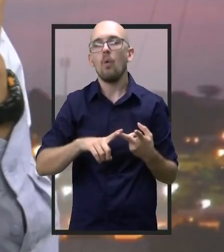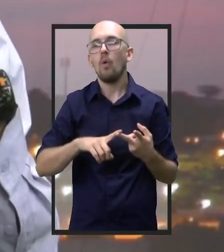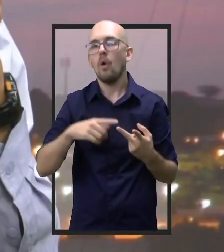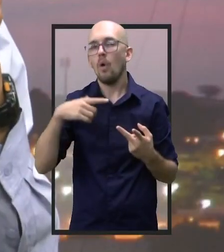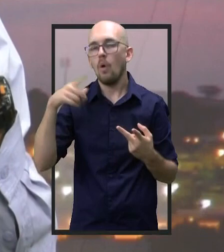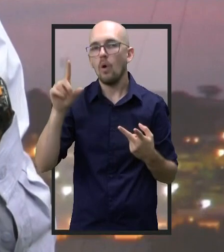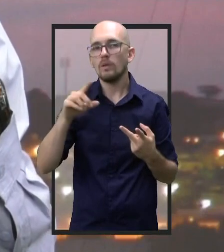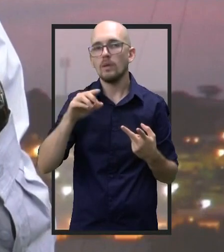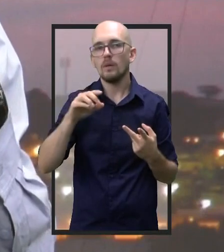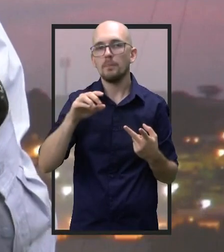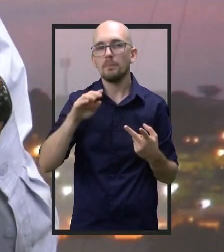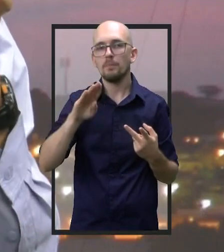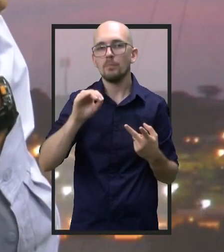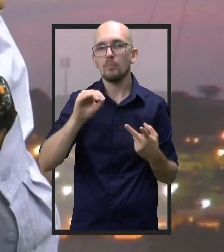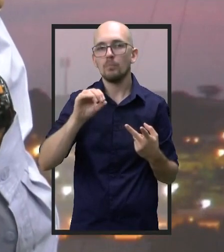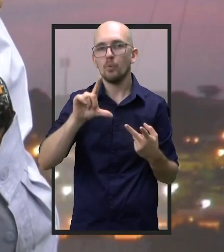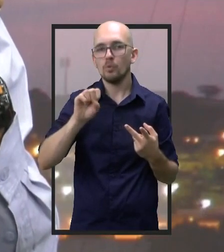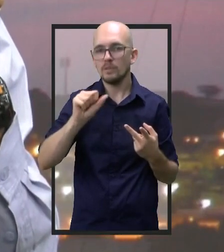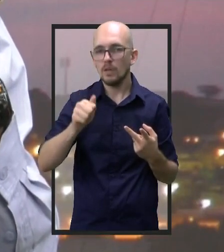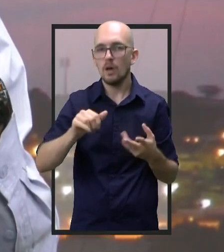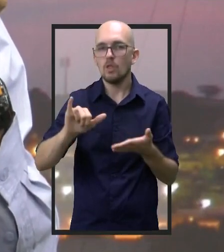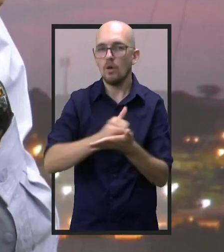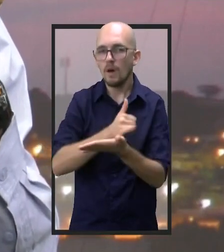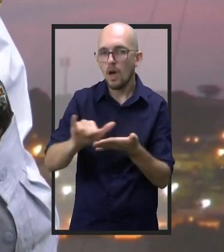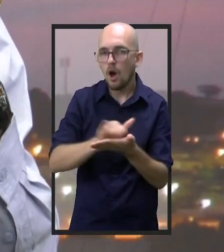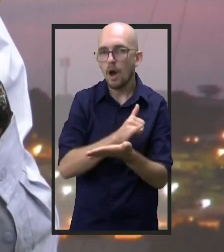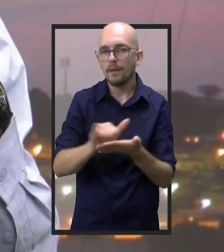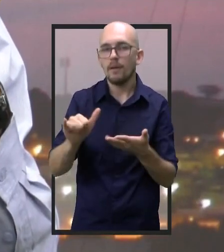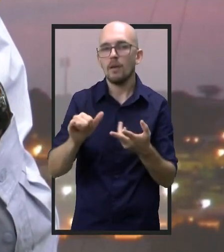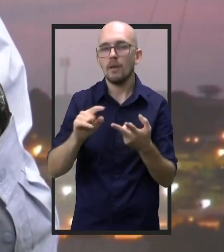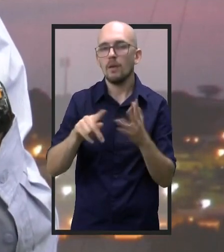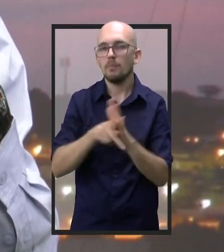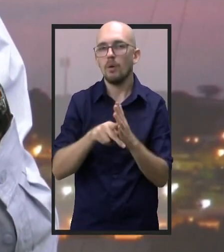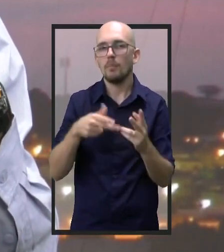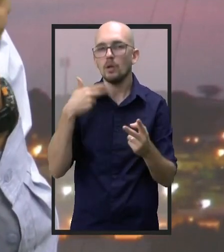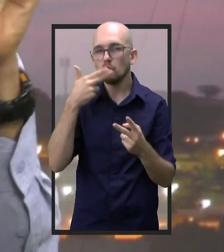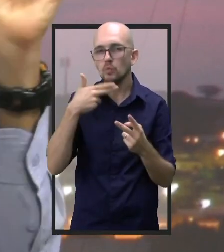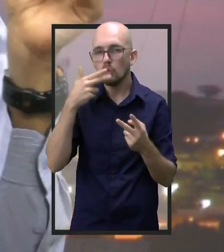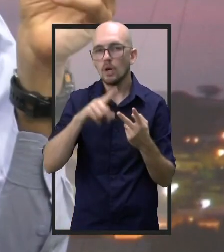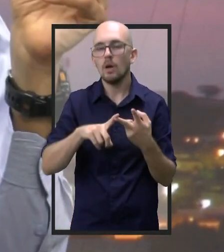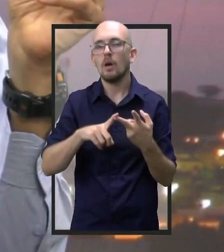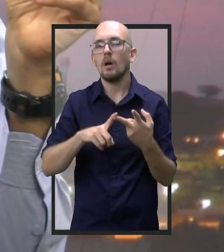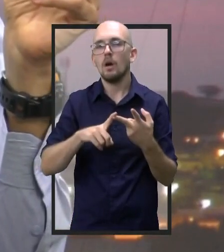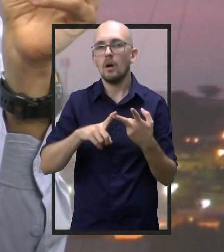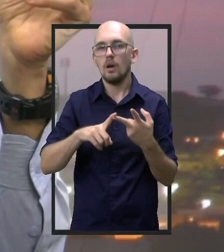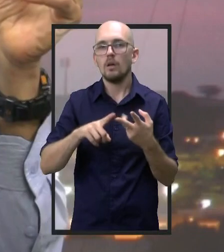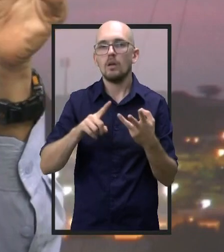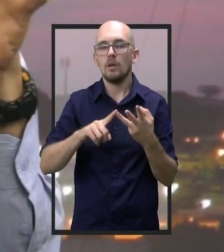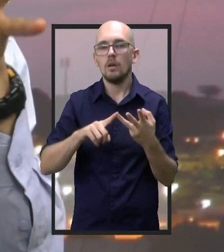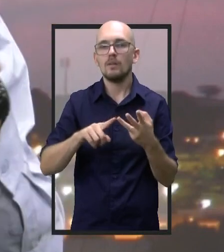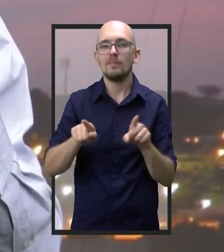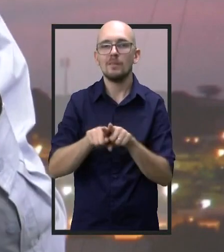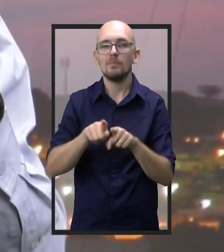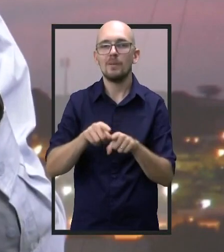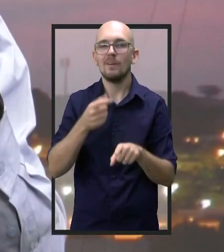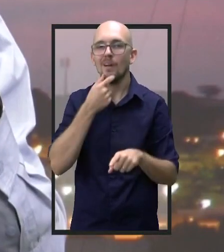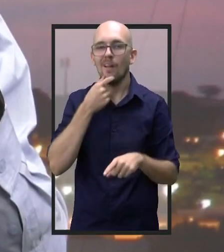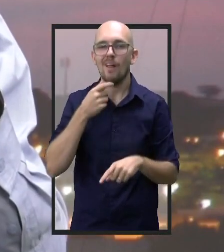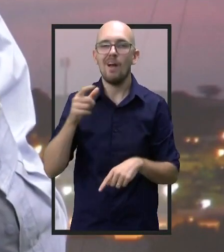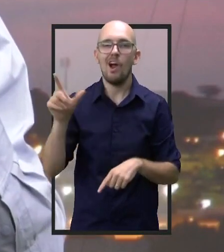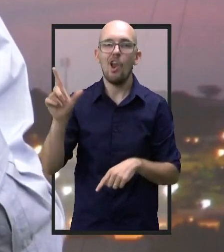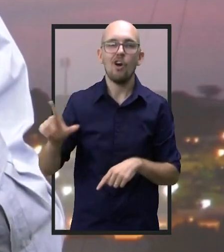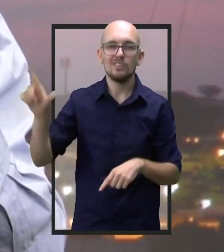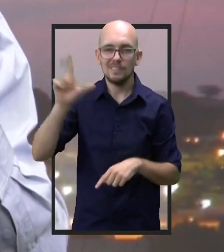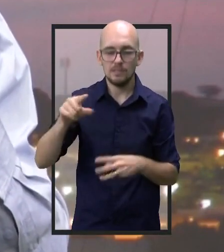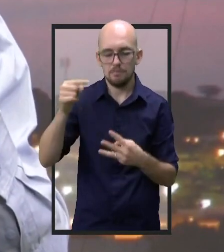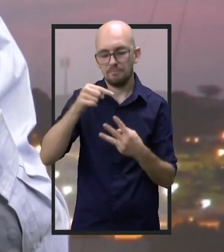Chicago, que são cereais. Tem a de Nova York, que é a de açúcar, Demerara, e tem a de Londres. Esse processo,